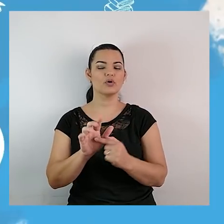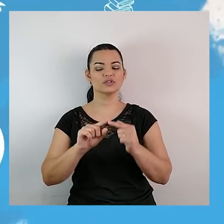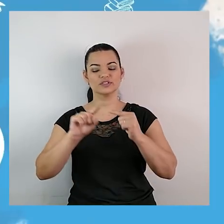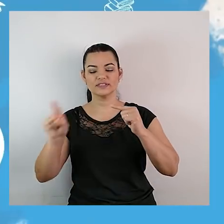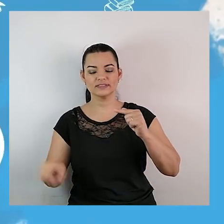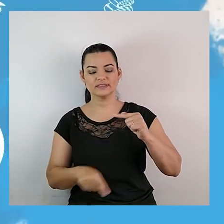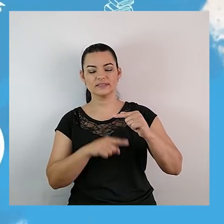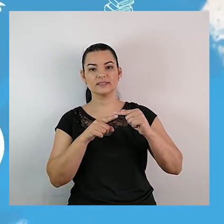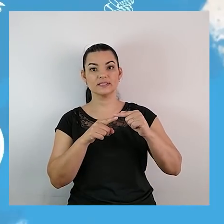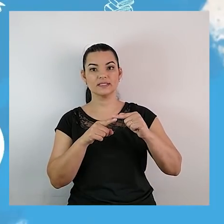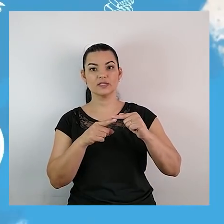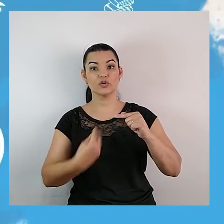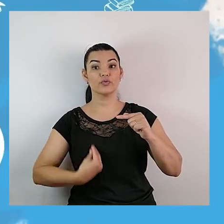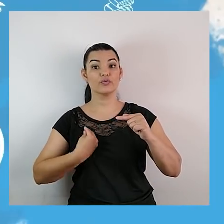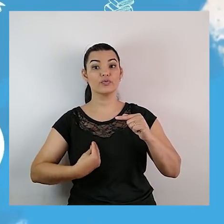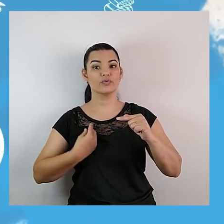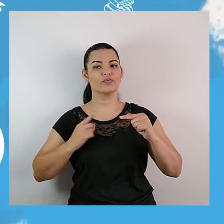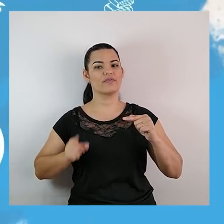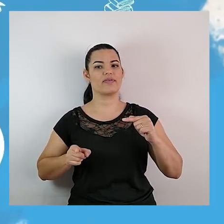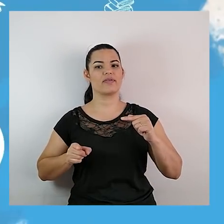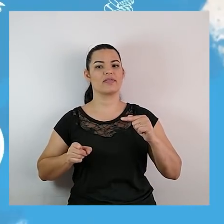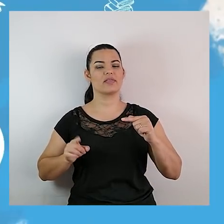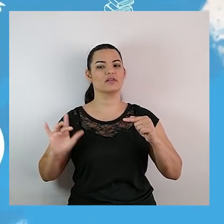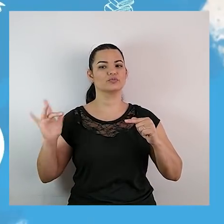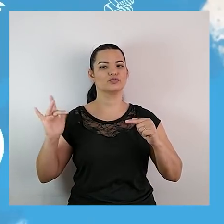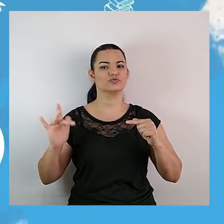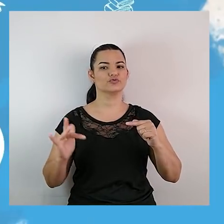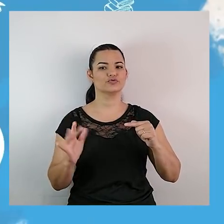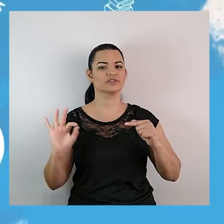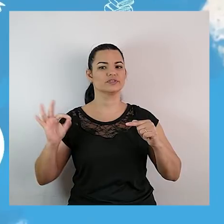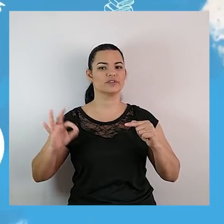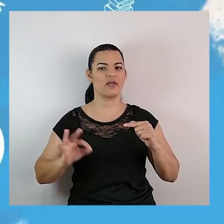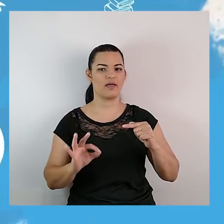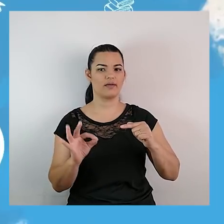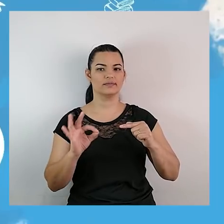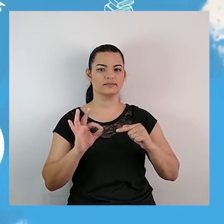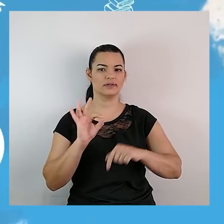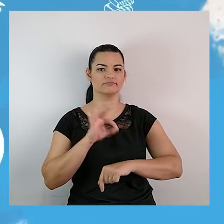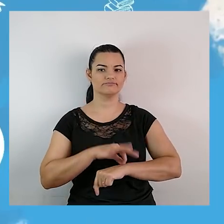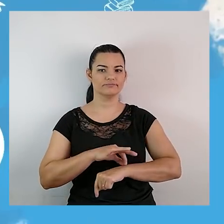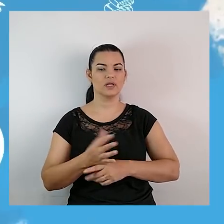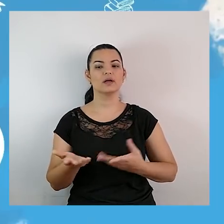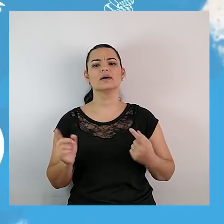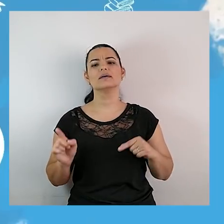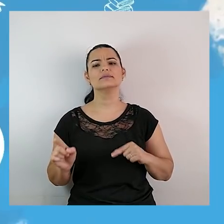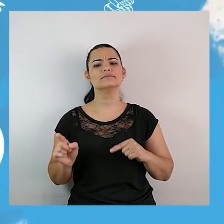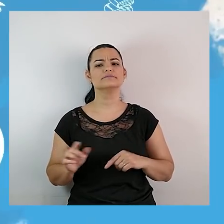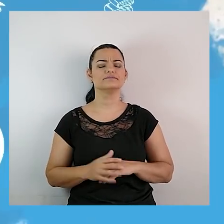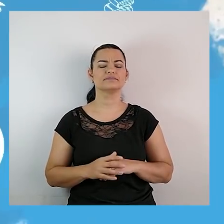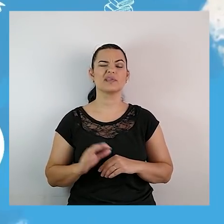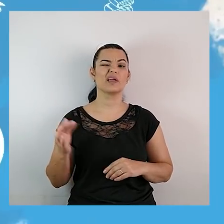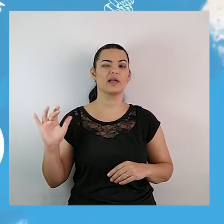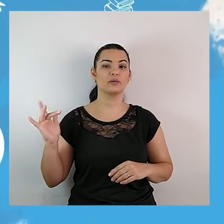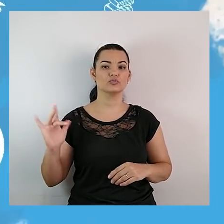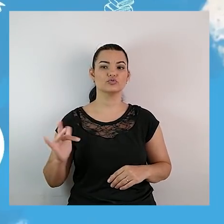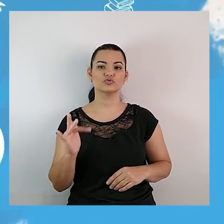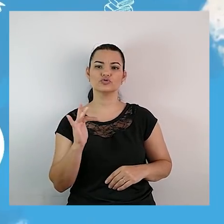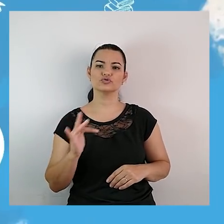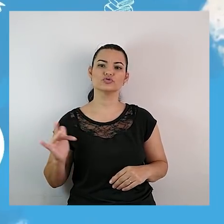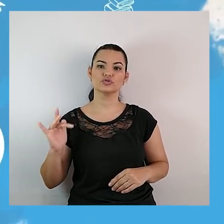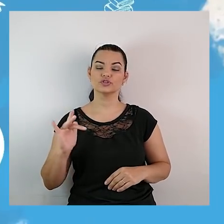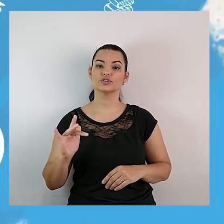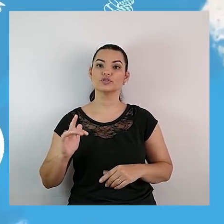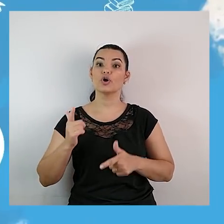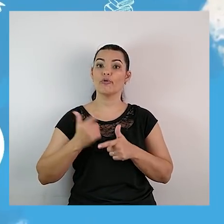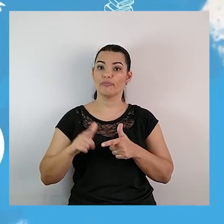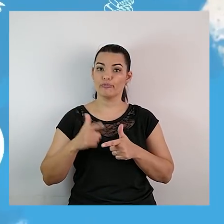desenvolvimento desse mosquitinho danado que causa um problema grande em toda a população. Esse